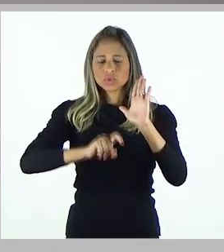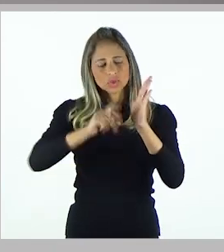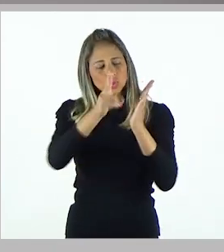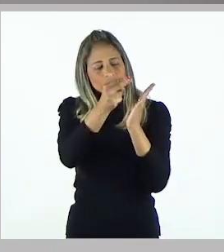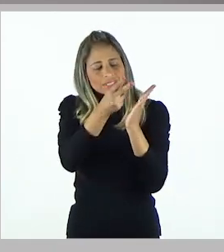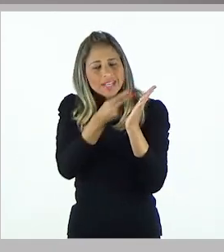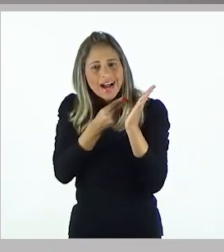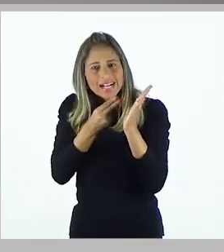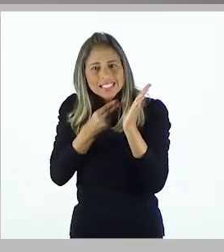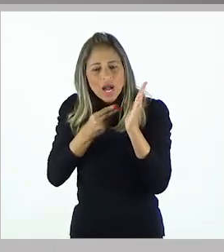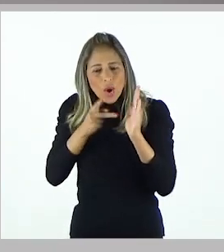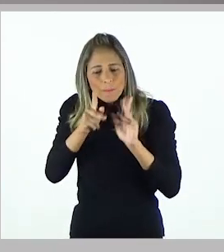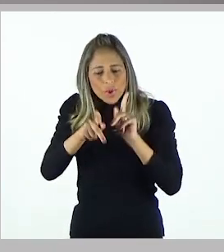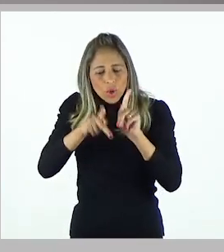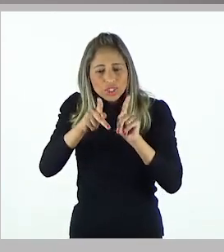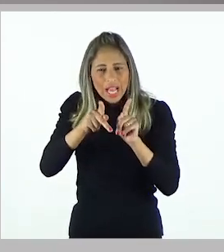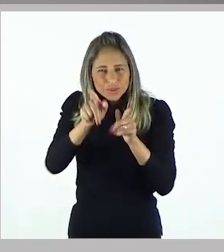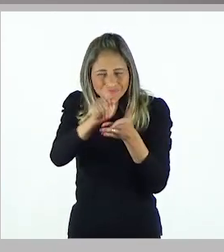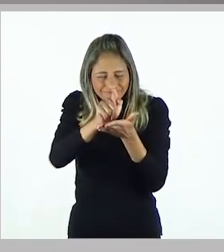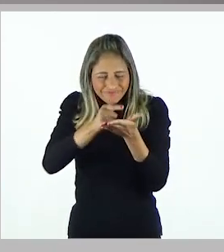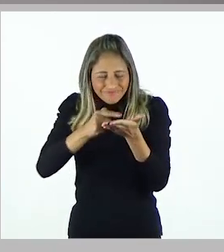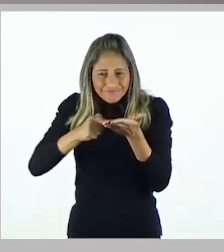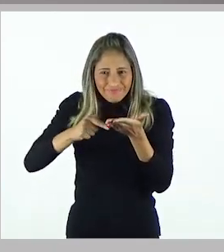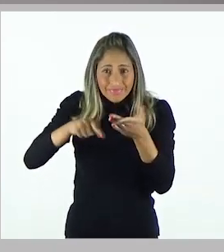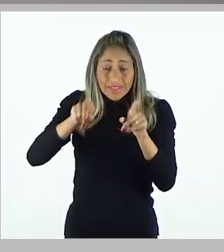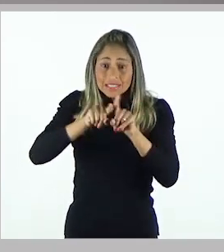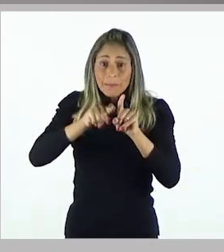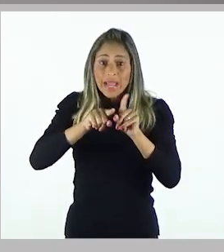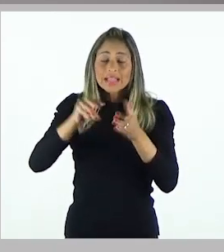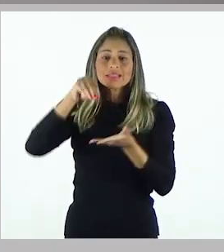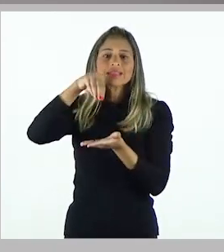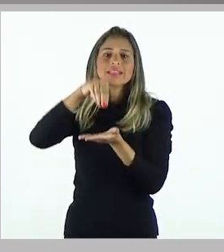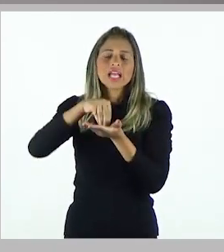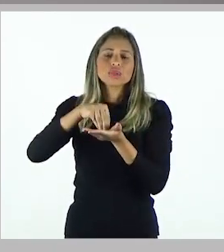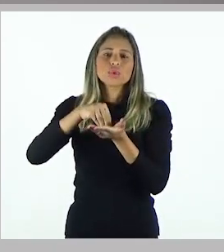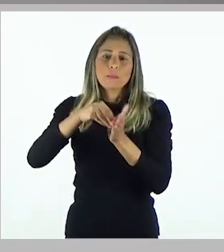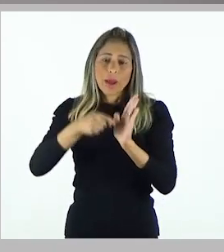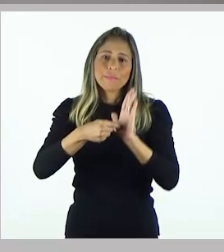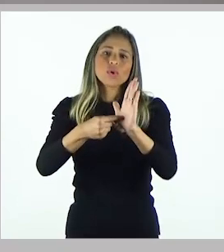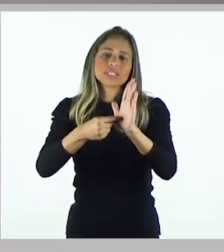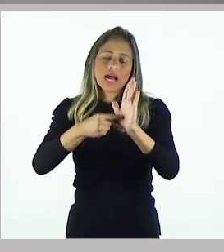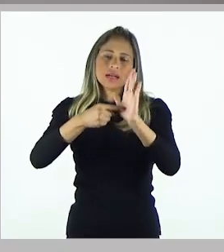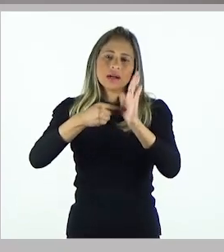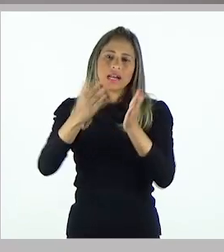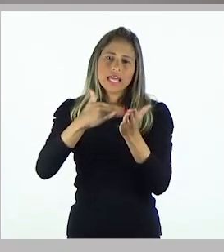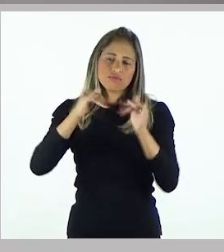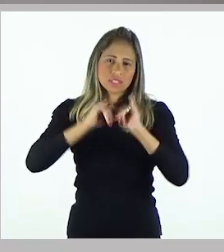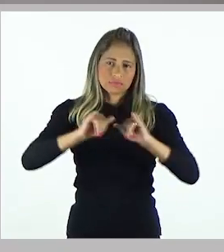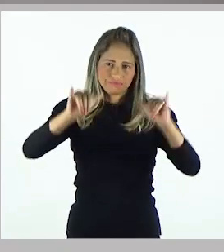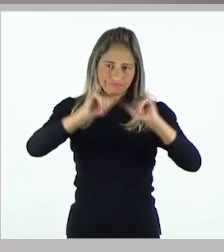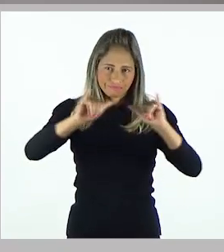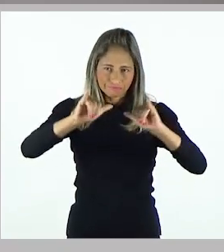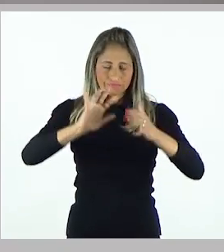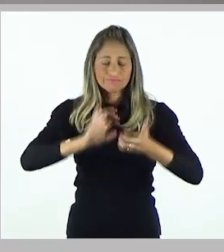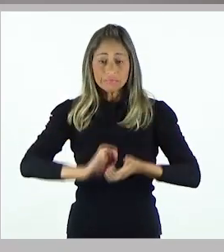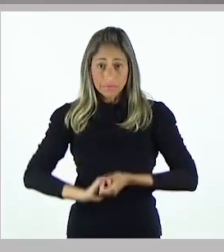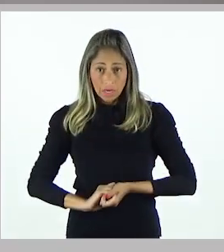das ilustrações, do projeto gráfico e também do conteúdo para os livros informativos.